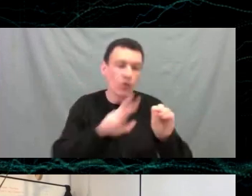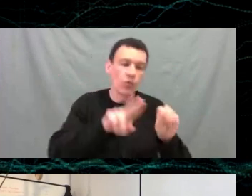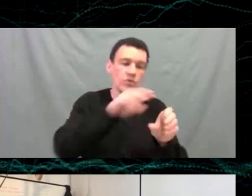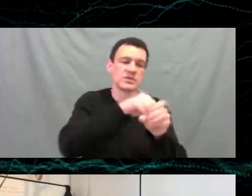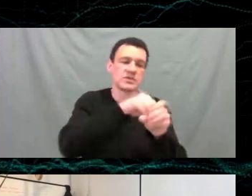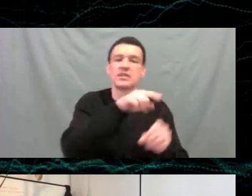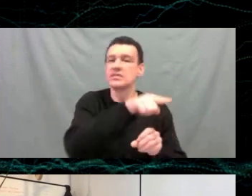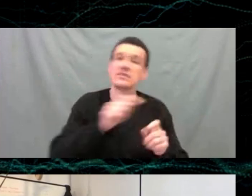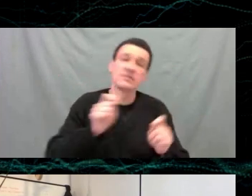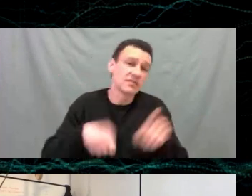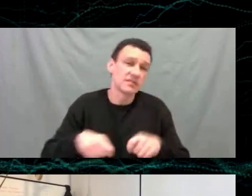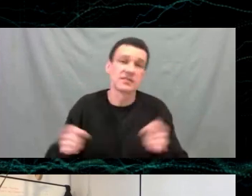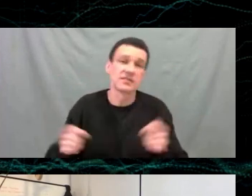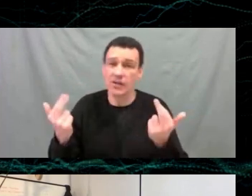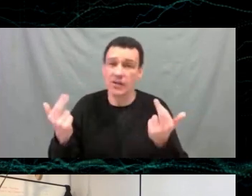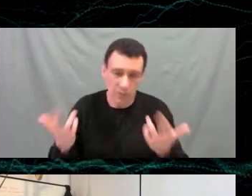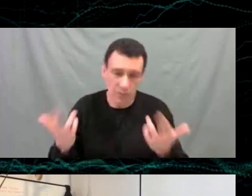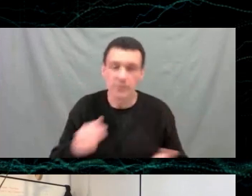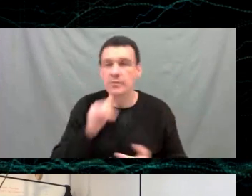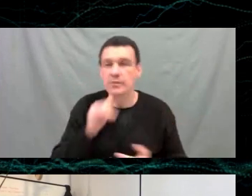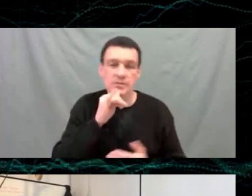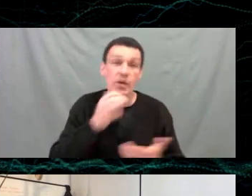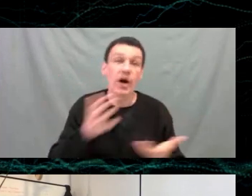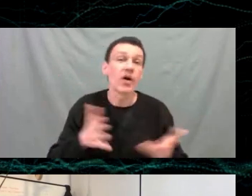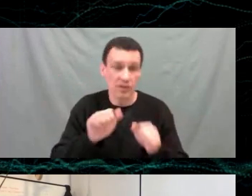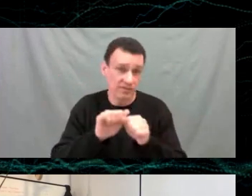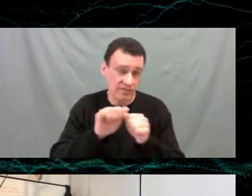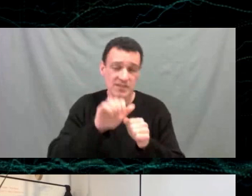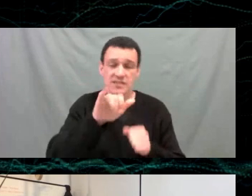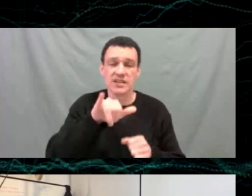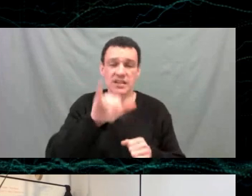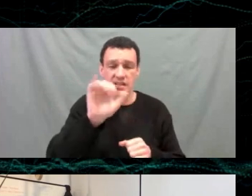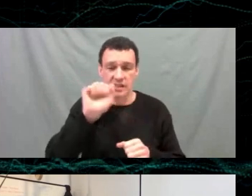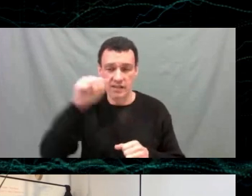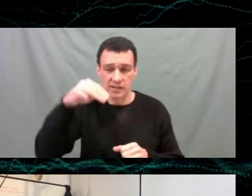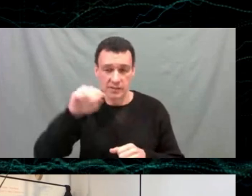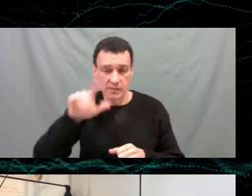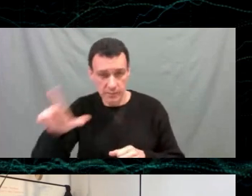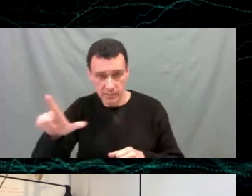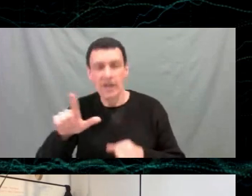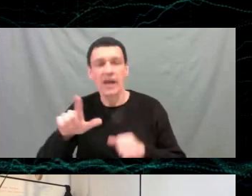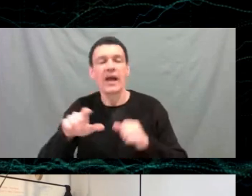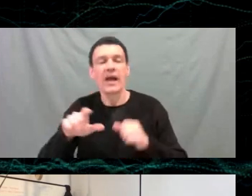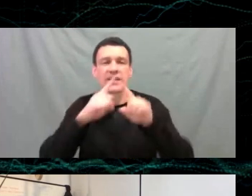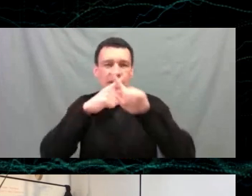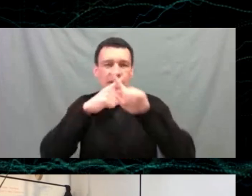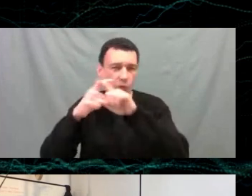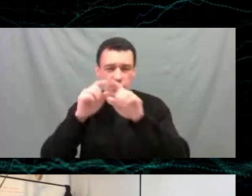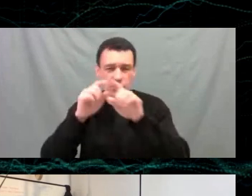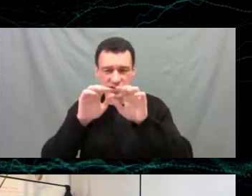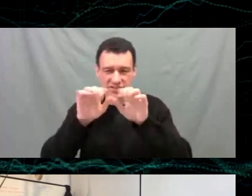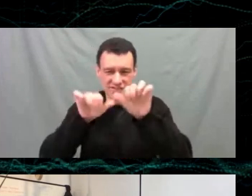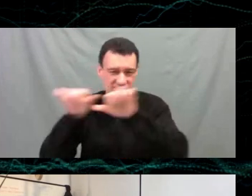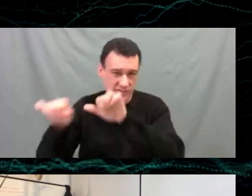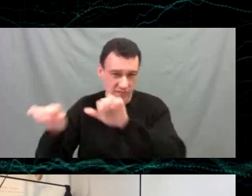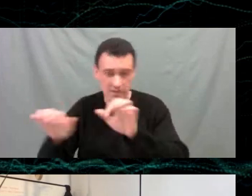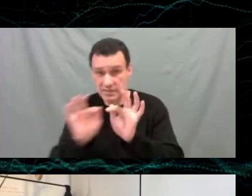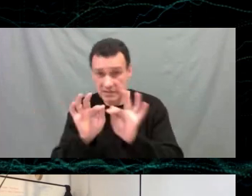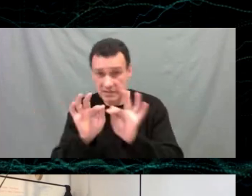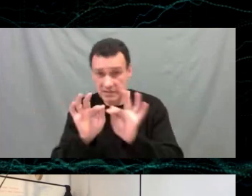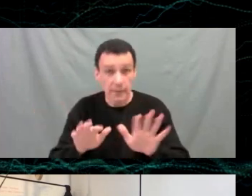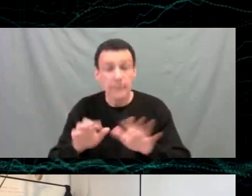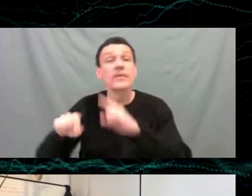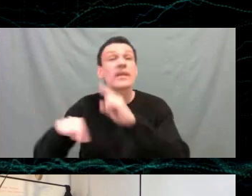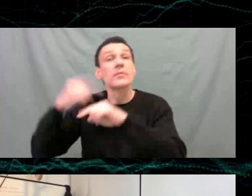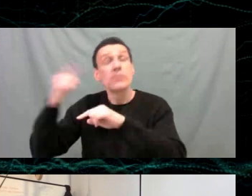fazendo aqui, eu estou fazendo um YAML decode de um arquivo que o Terra Grande vai procurar, tá?